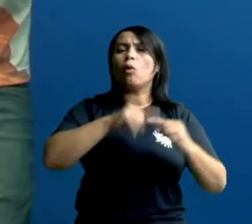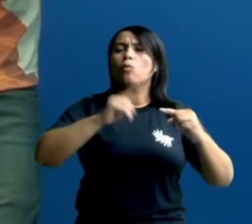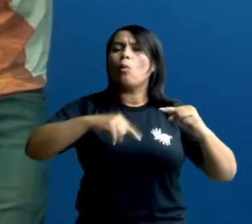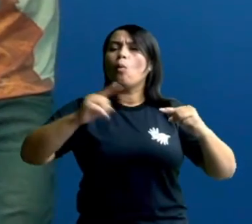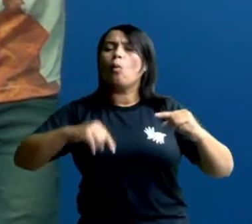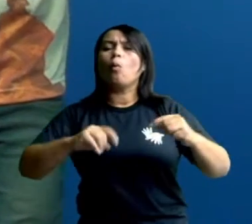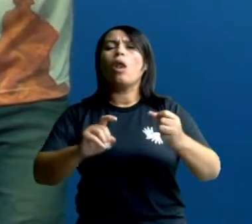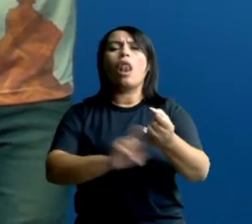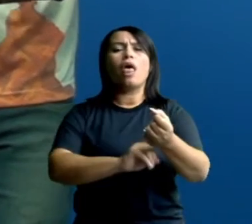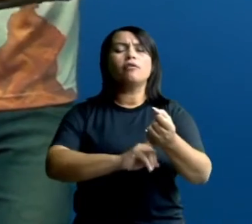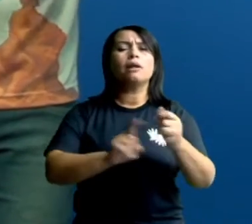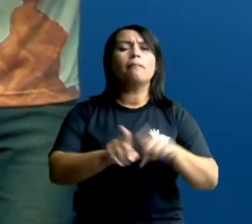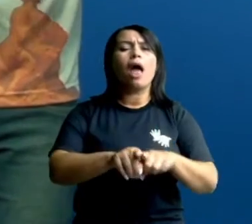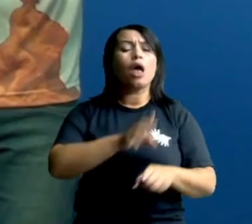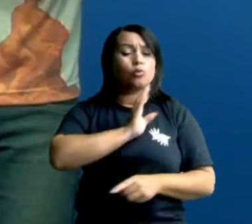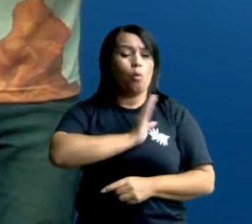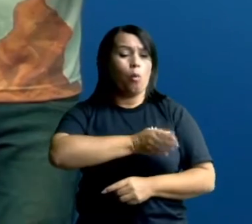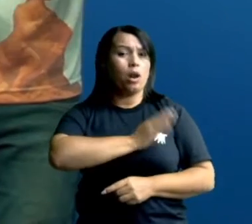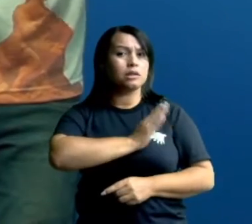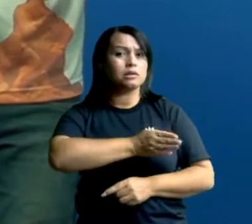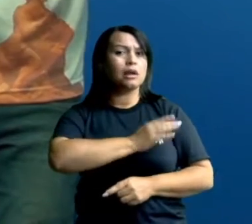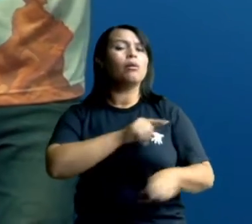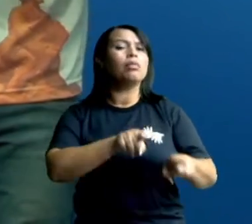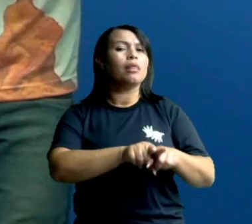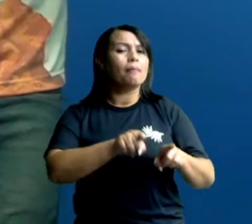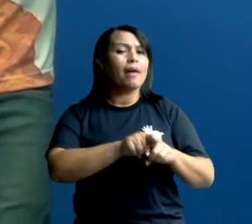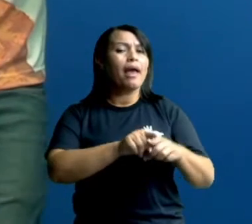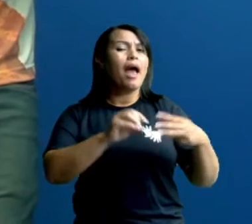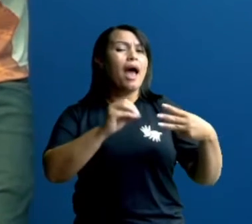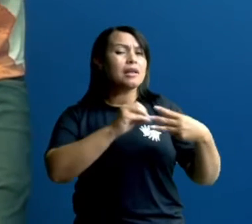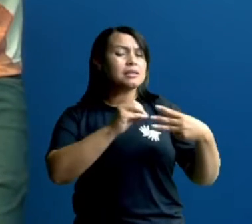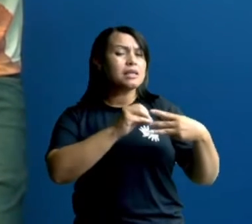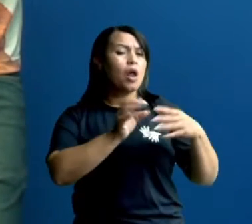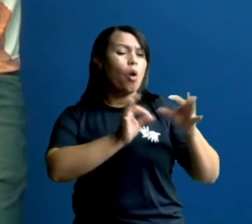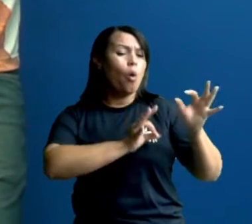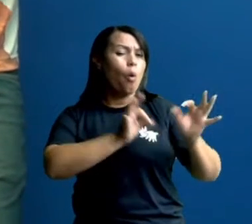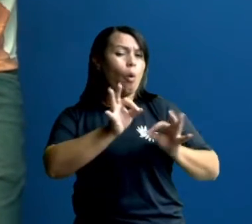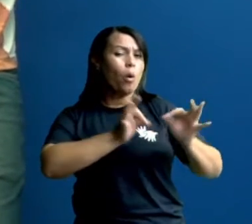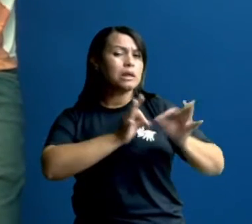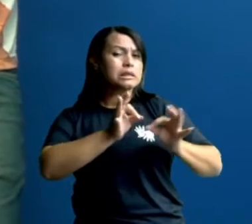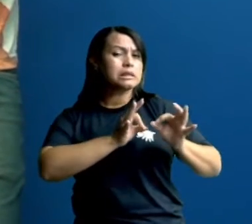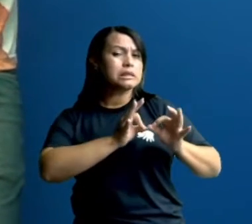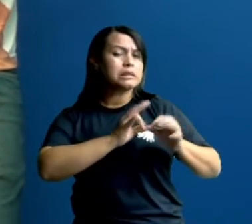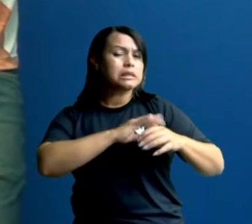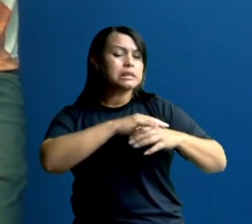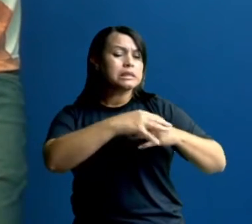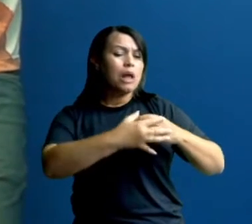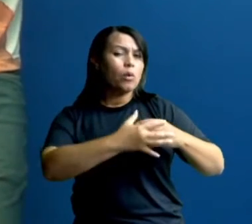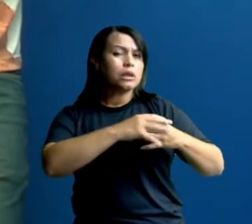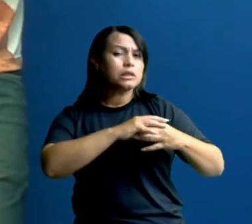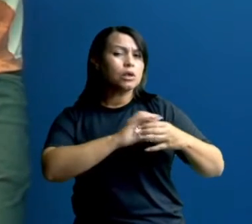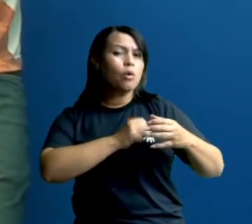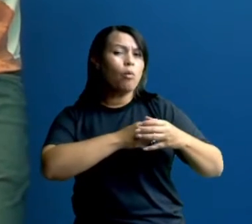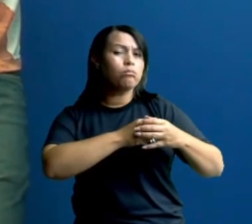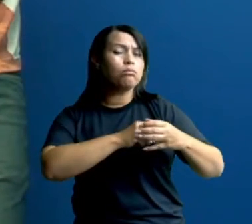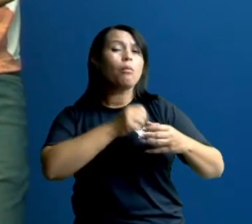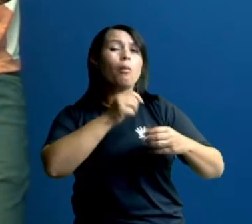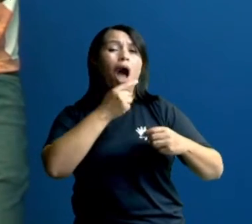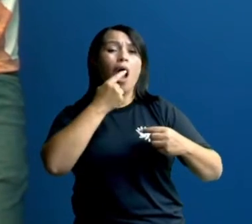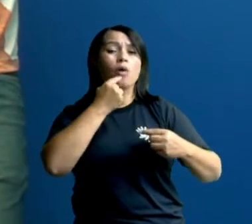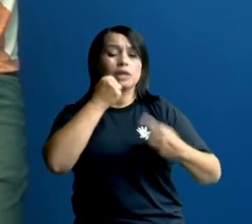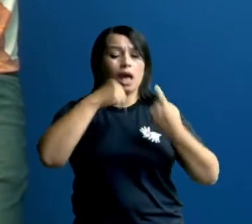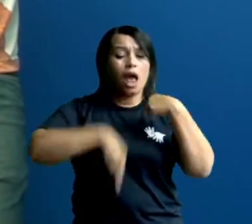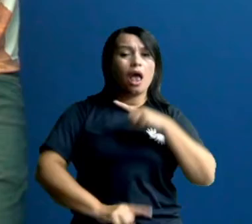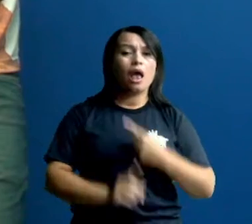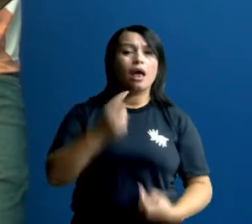do nosso coração, né, vão ser especializadas em constituir o tecido cardíaco que vai bombear o sangue para